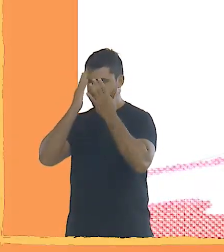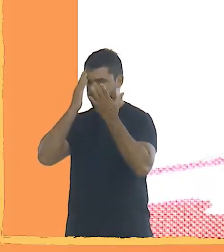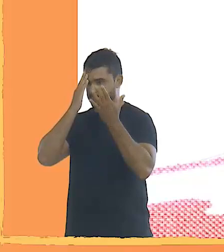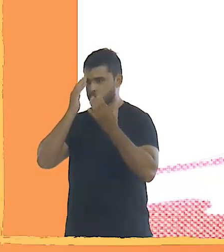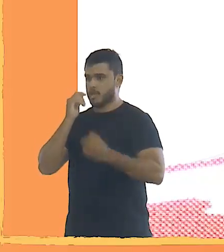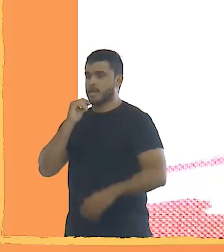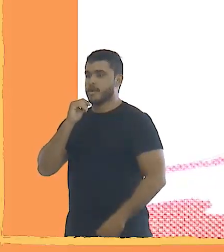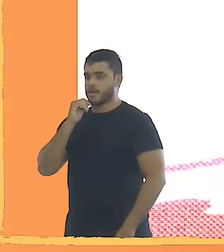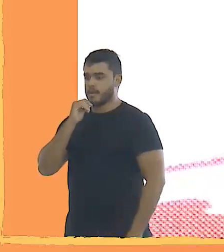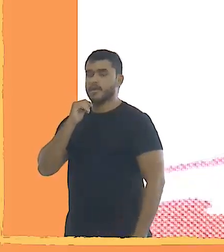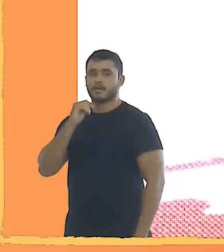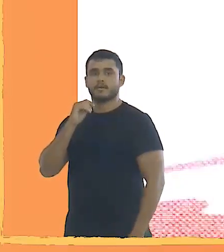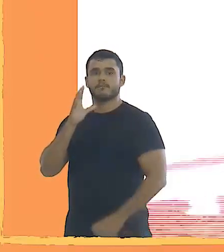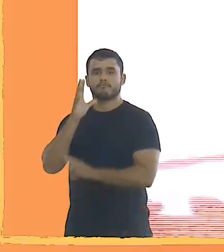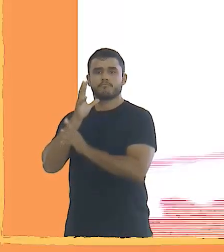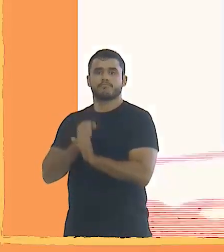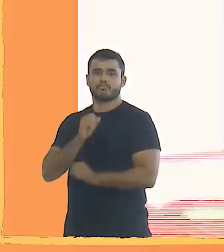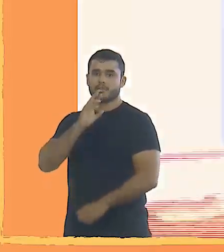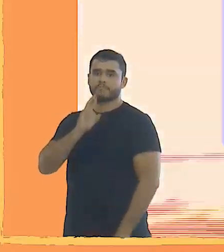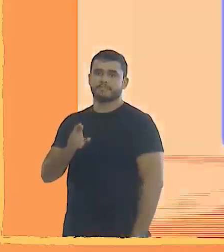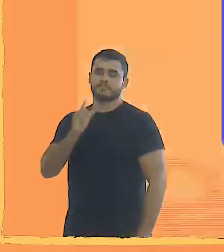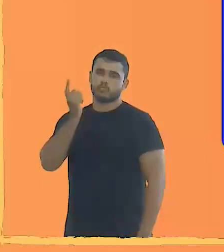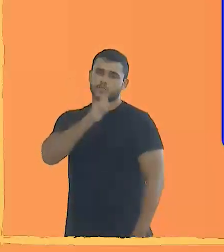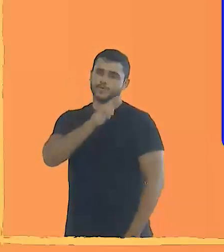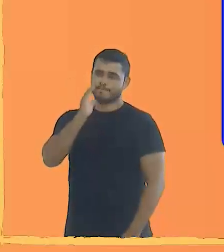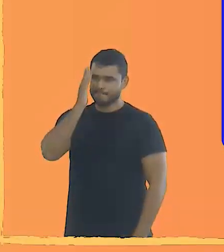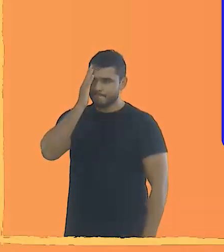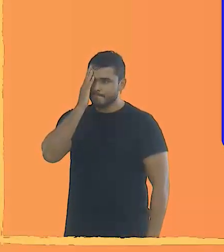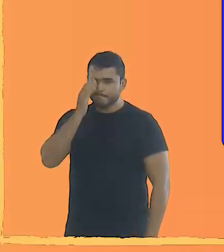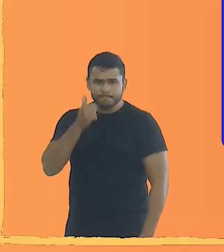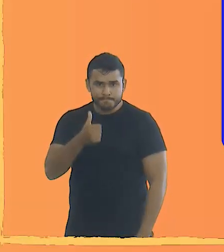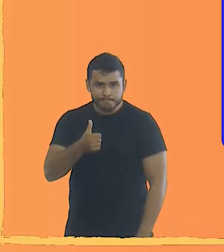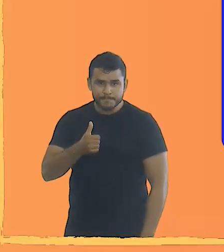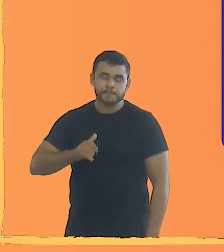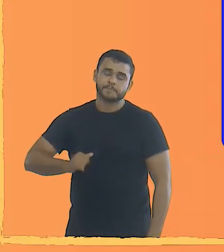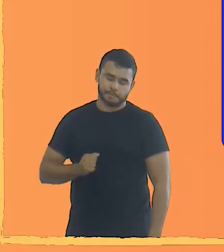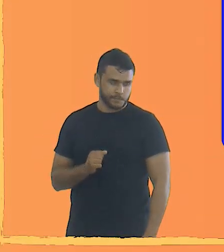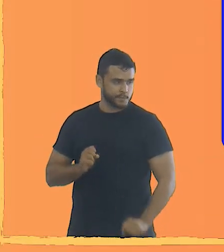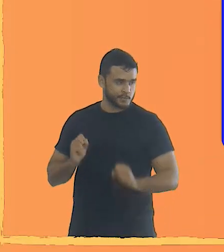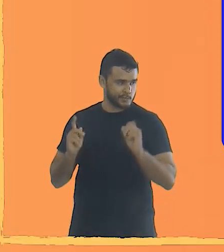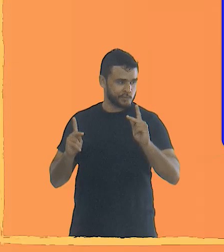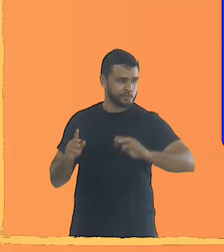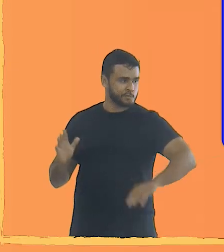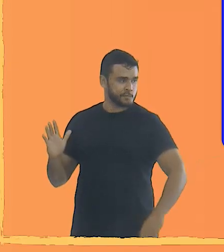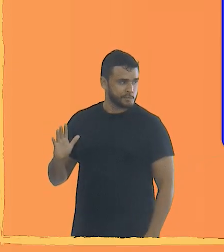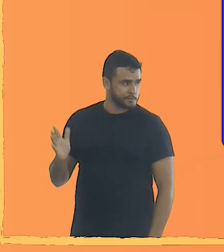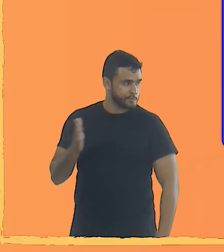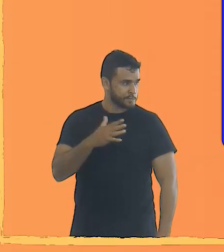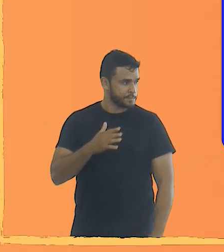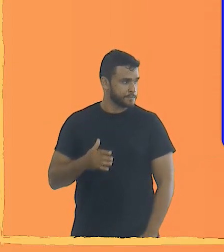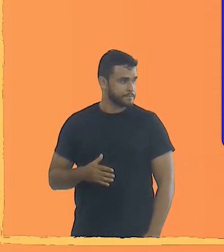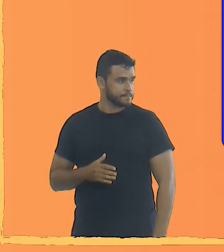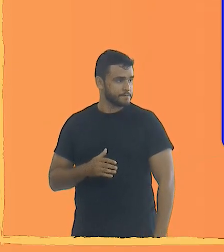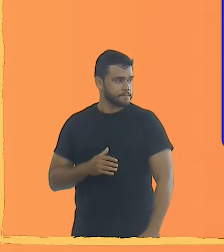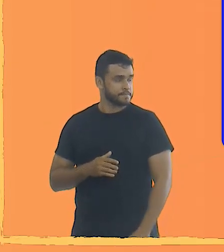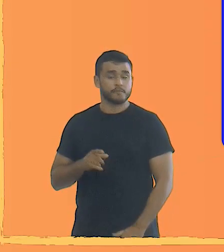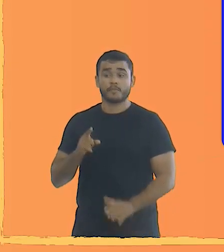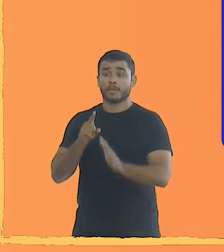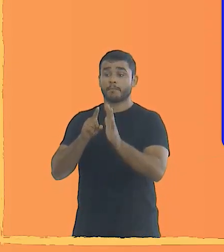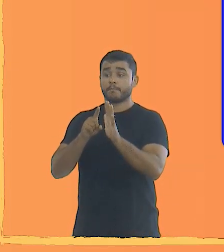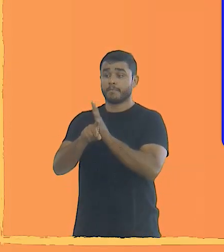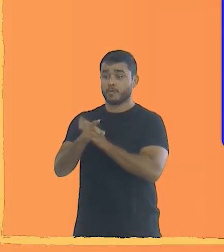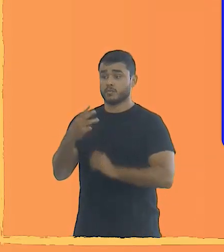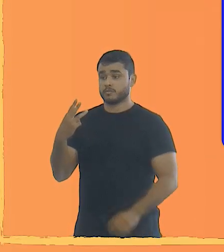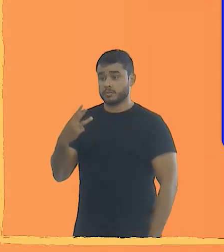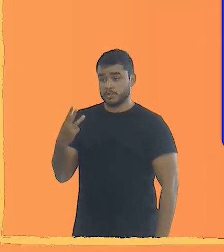essa? Bora mais. Galerinha, questão de número 3 agora. Outra questão da prova do Enem que